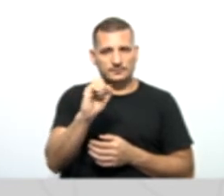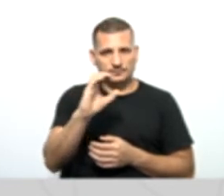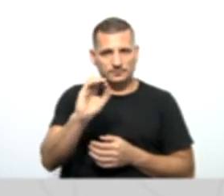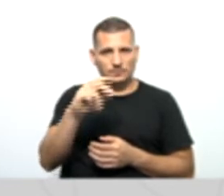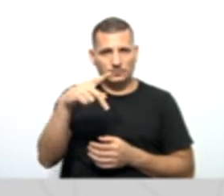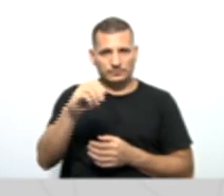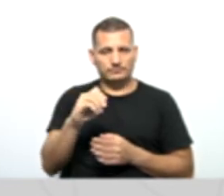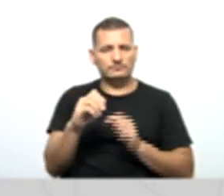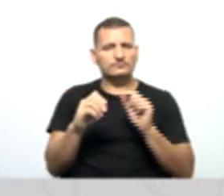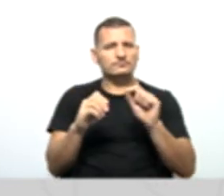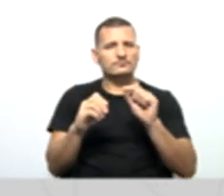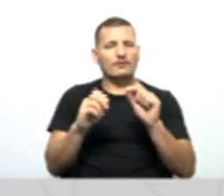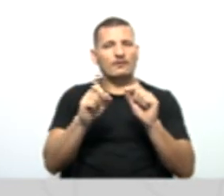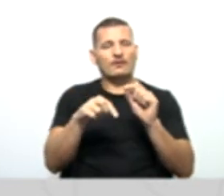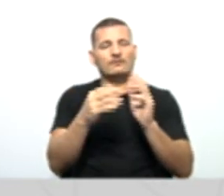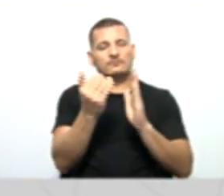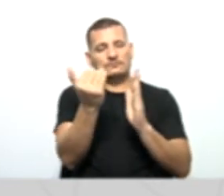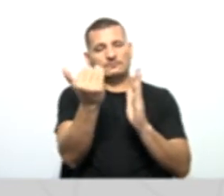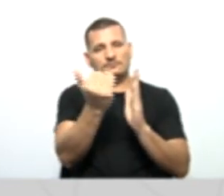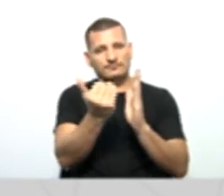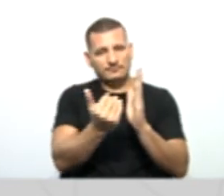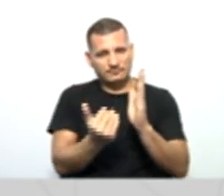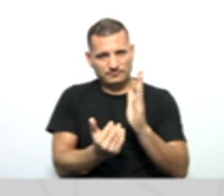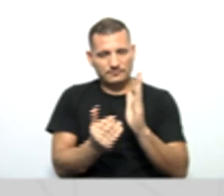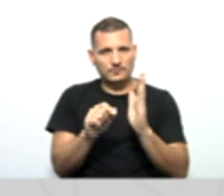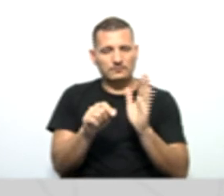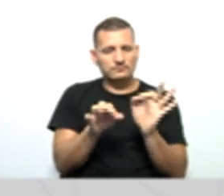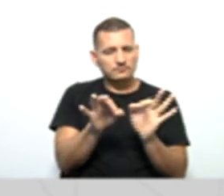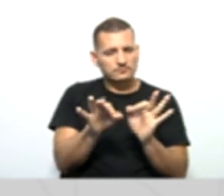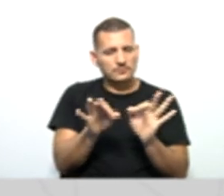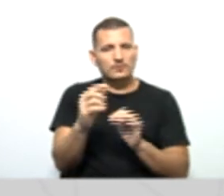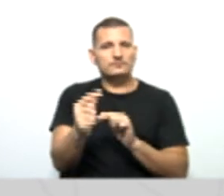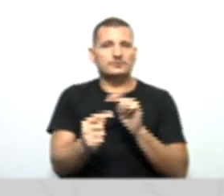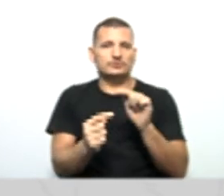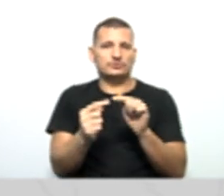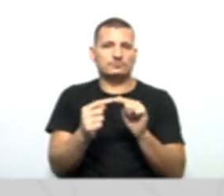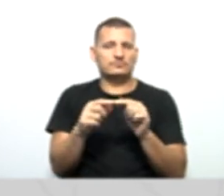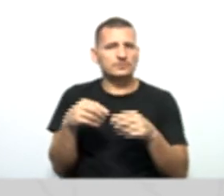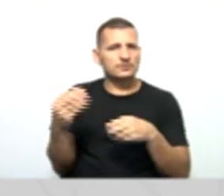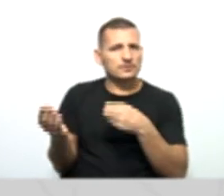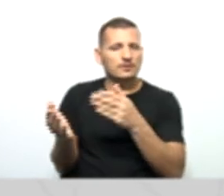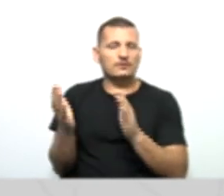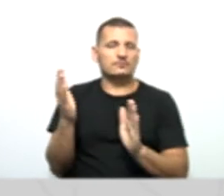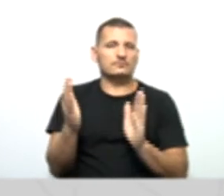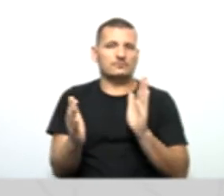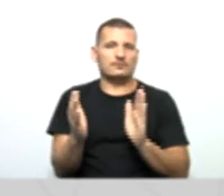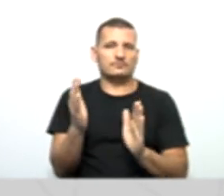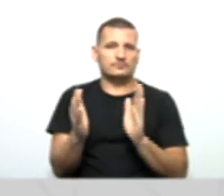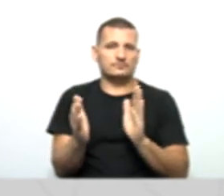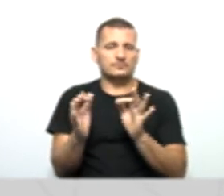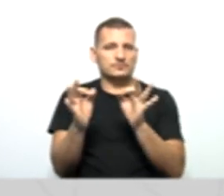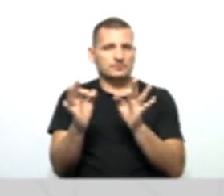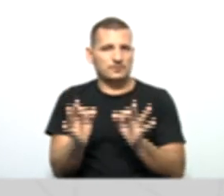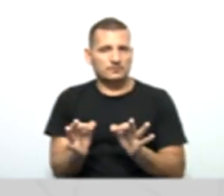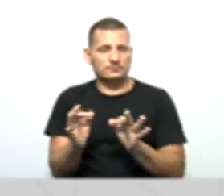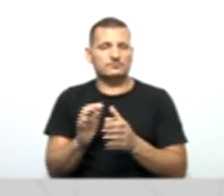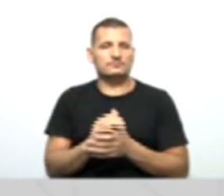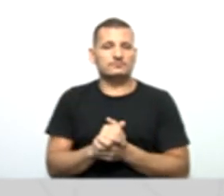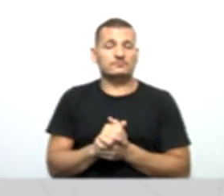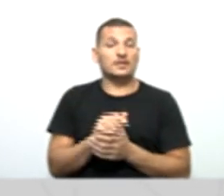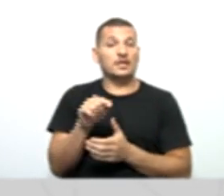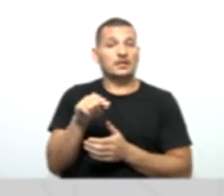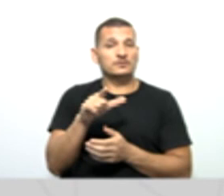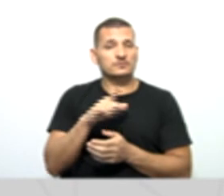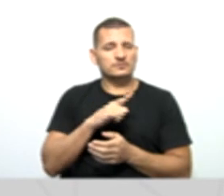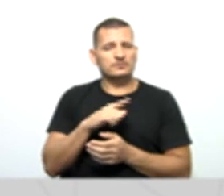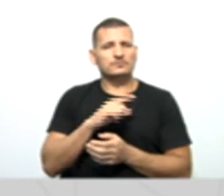de objetivos específicos, entregas, tarefas, custos e prazos. Ela é elaborada para explicar os